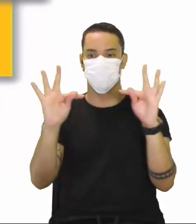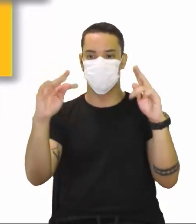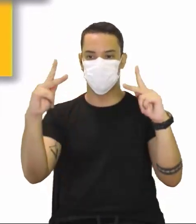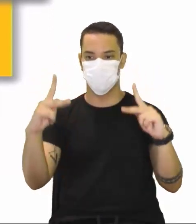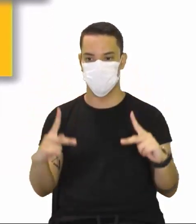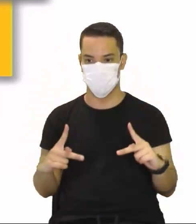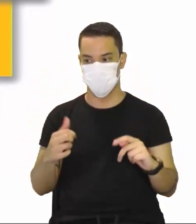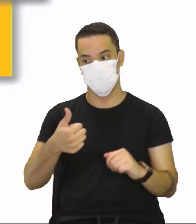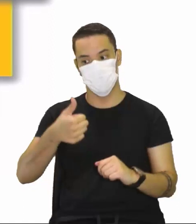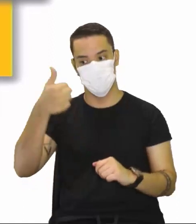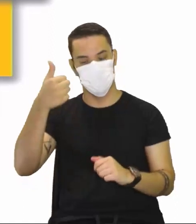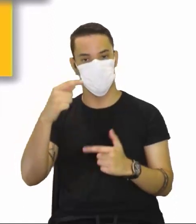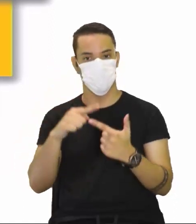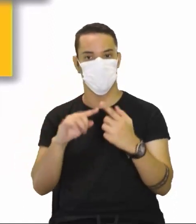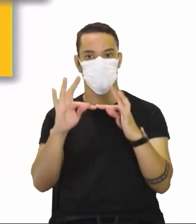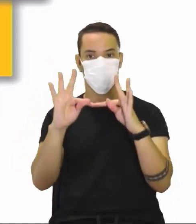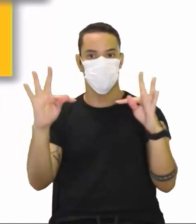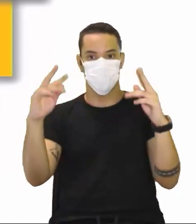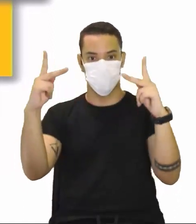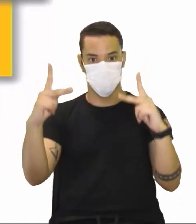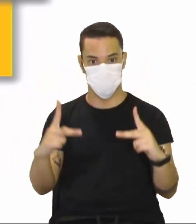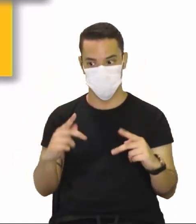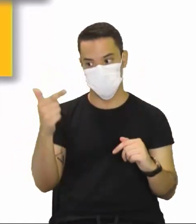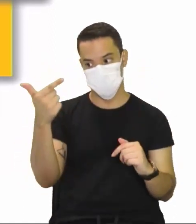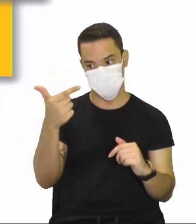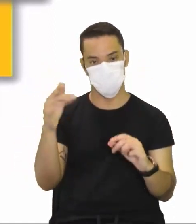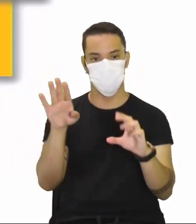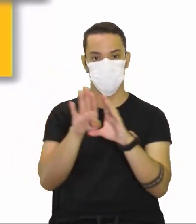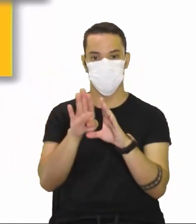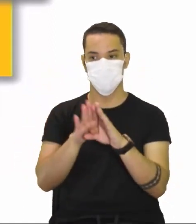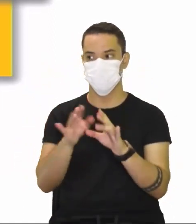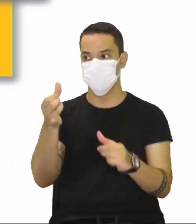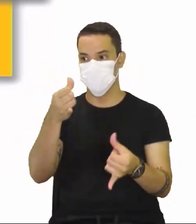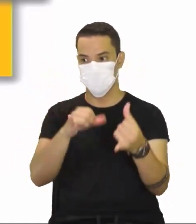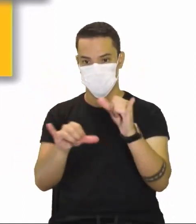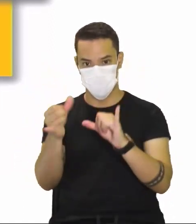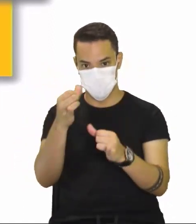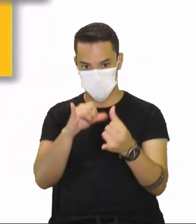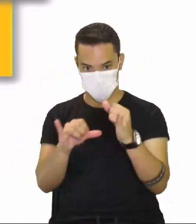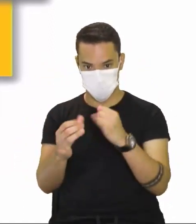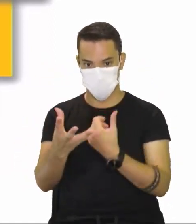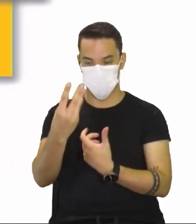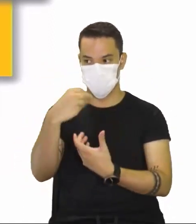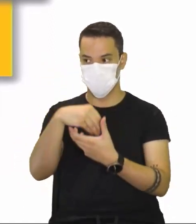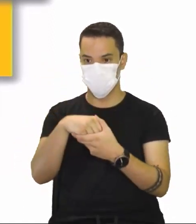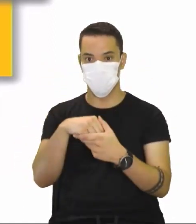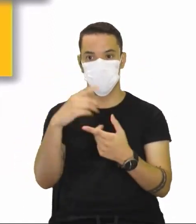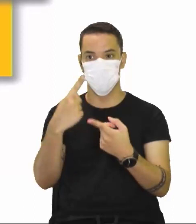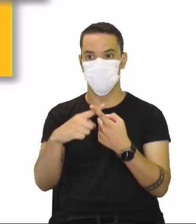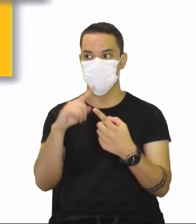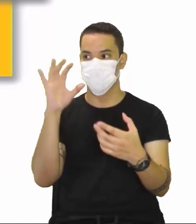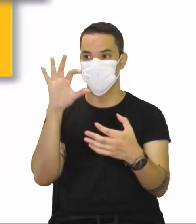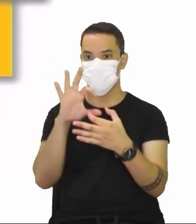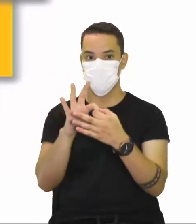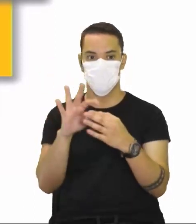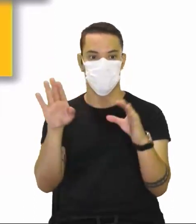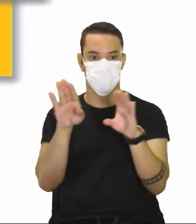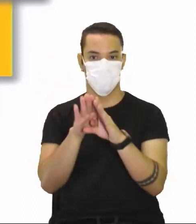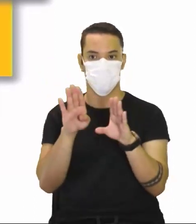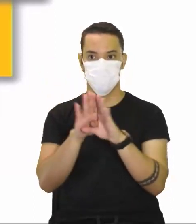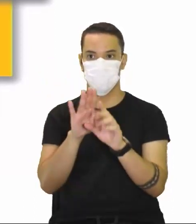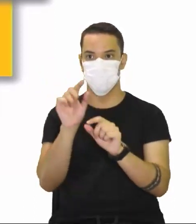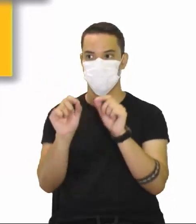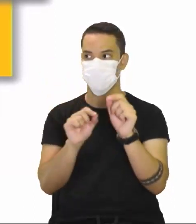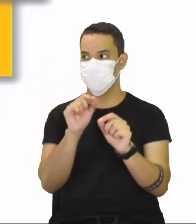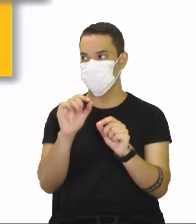1, tabela periódica, parte 2, e ligação química iônica, ok? Que são as ligações, e também a